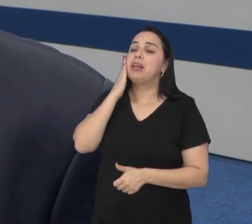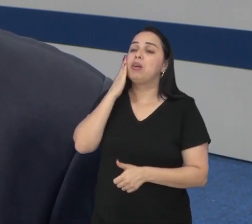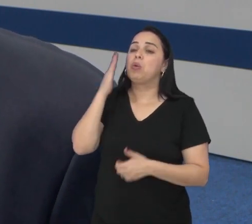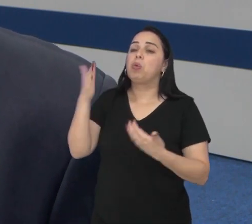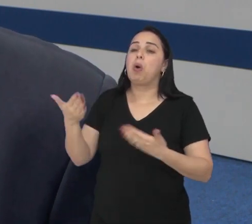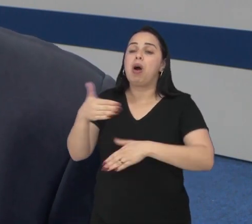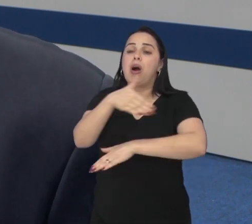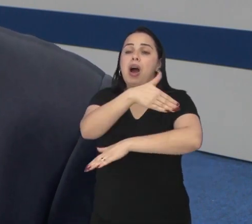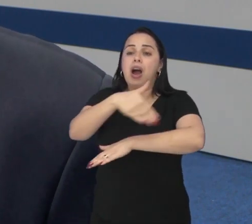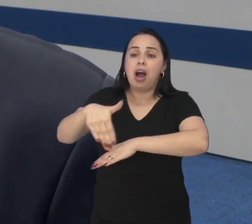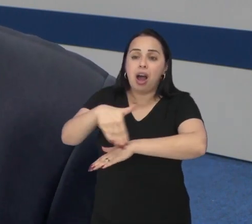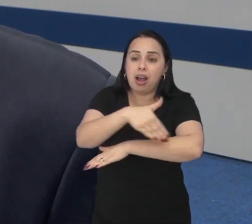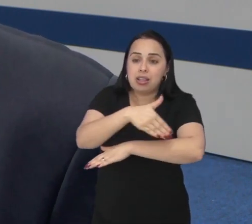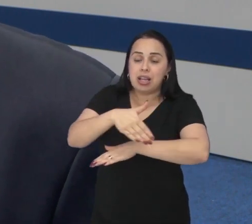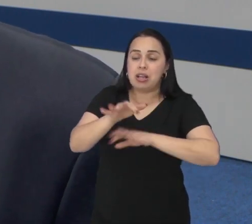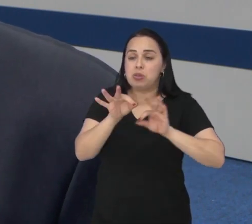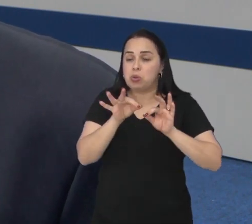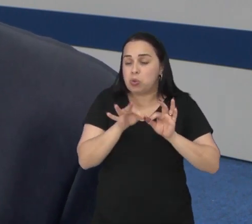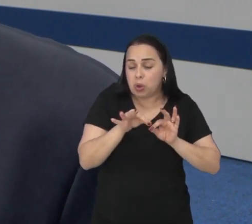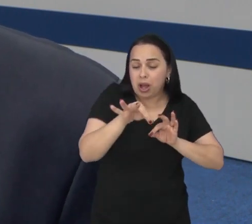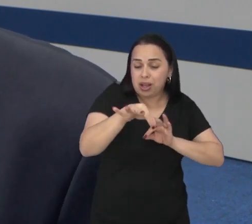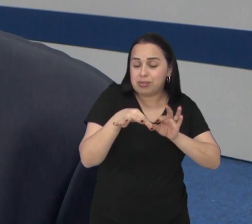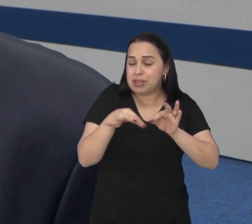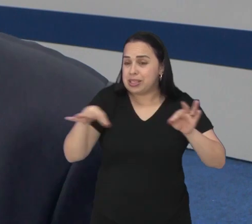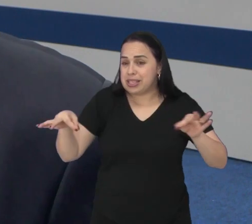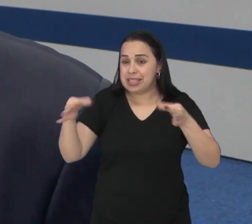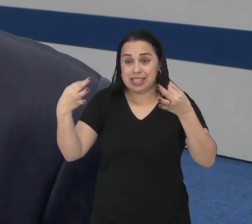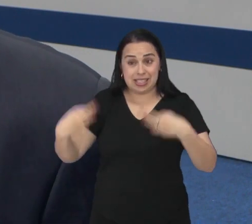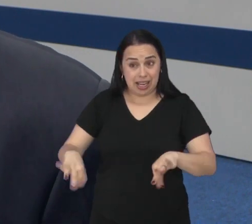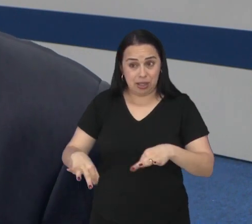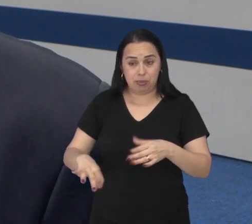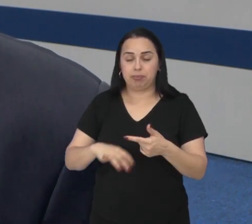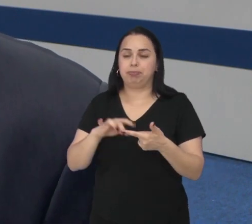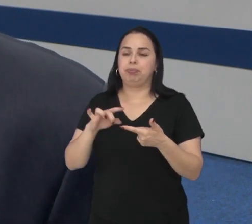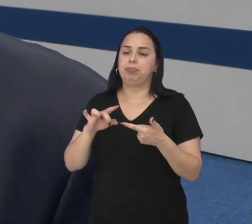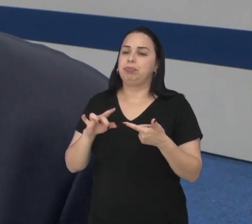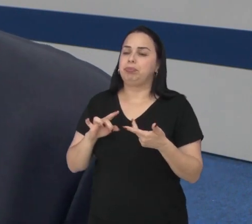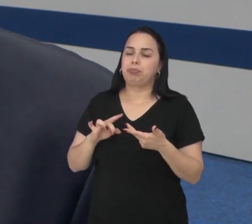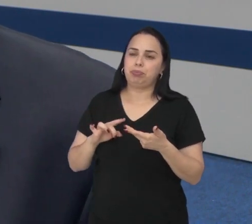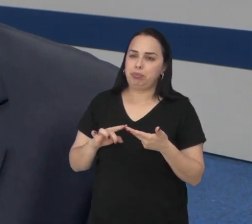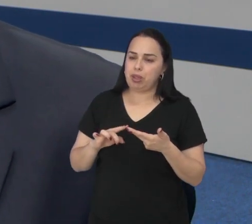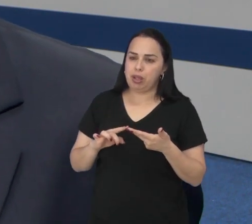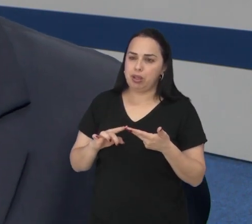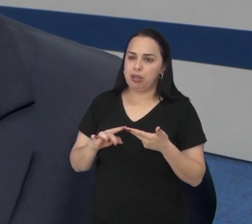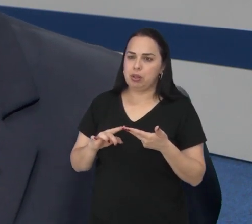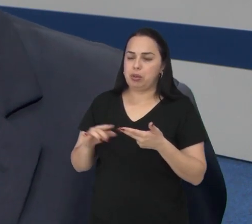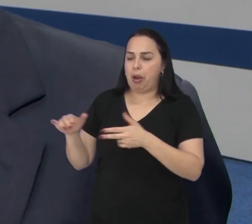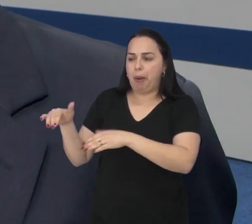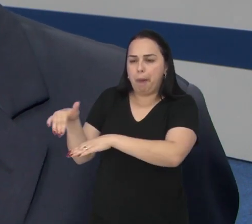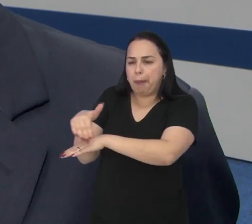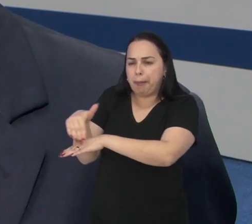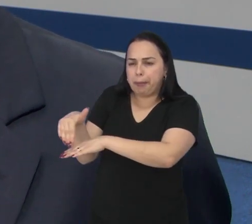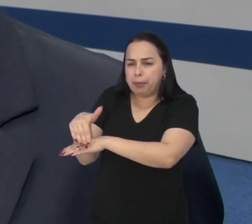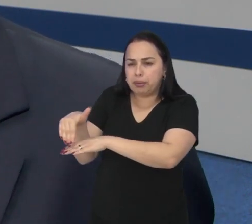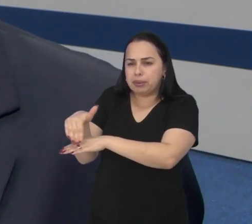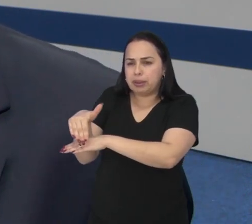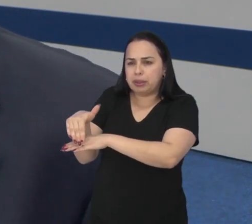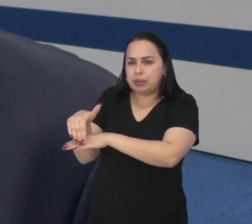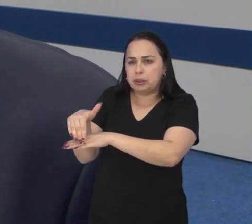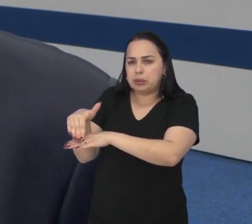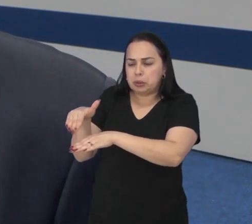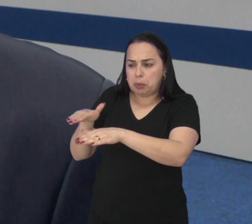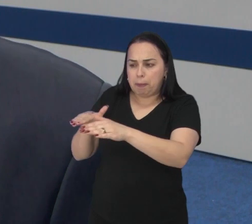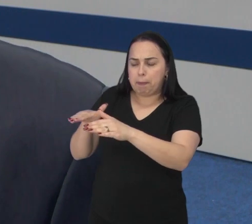saber as ruas, certo? As metragens, certo? Você não pode ter ruas, como eu vou